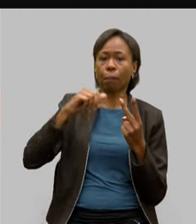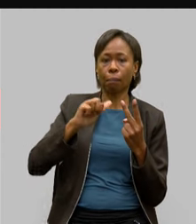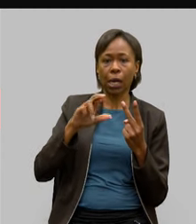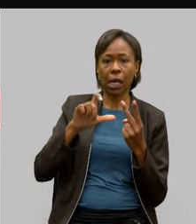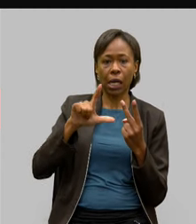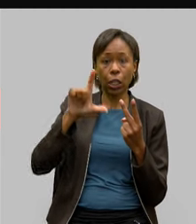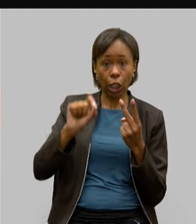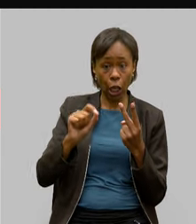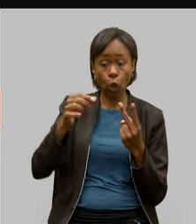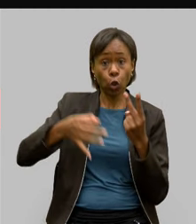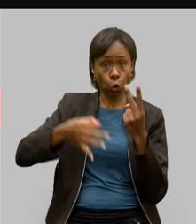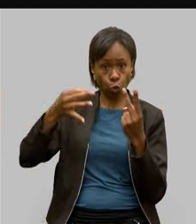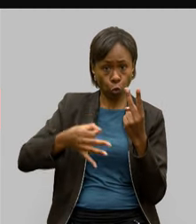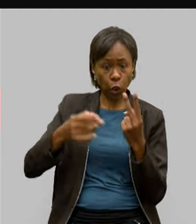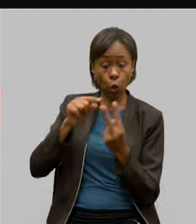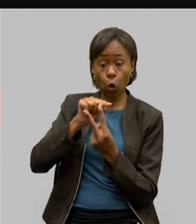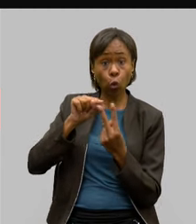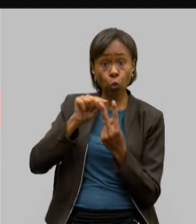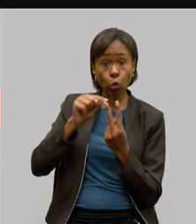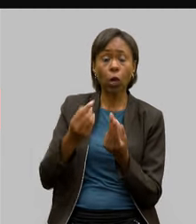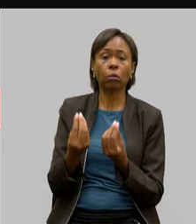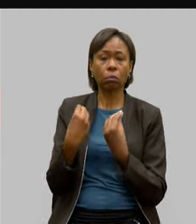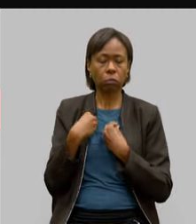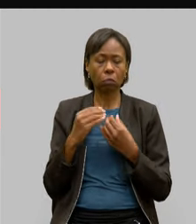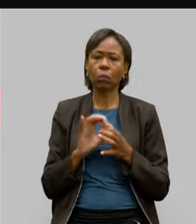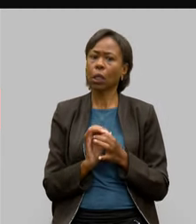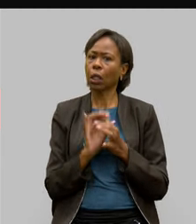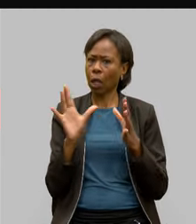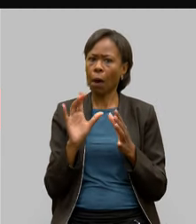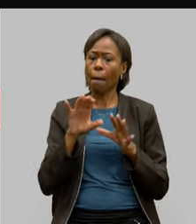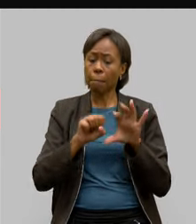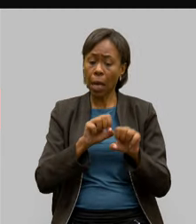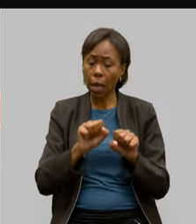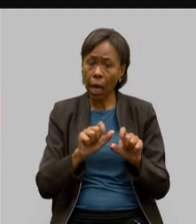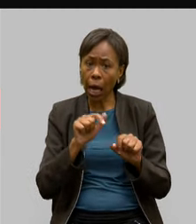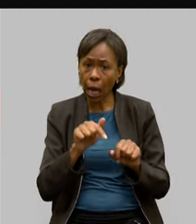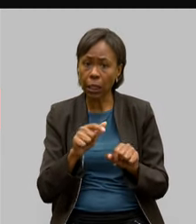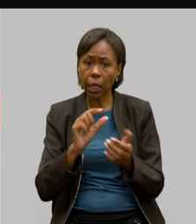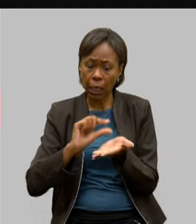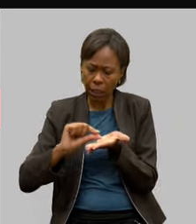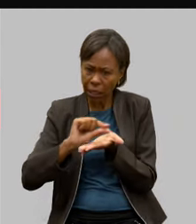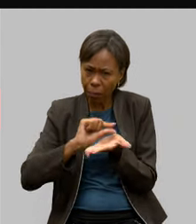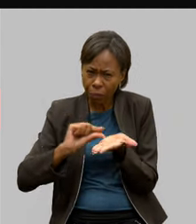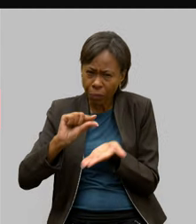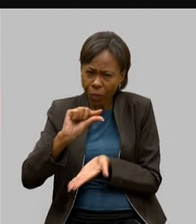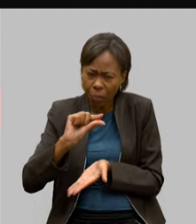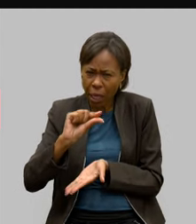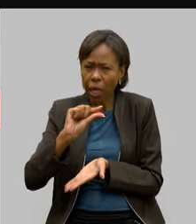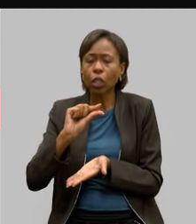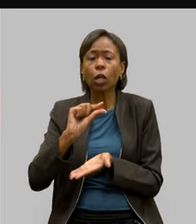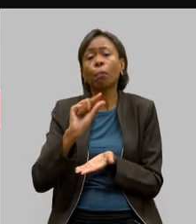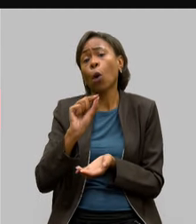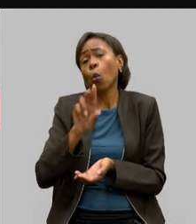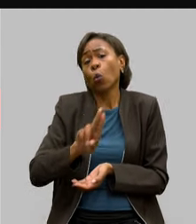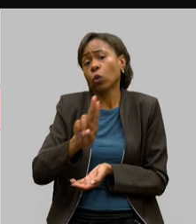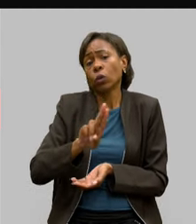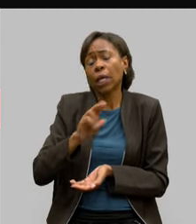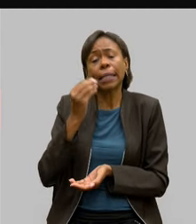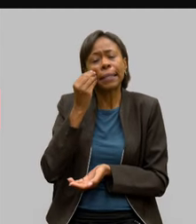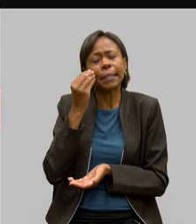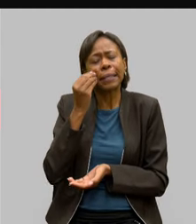outro juiz me autorizaram a eu pegar essas sementes de cannabis para usar pros primeiros testes então minhas